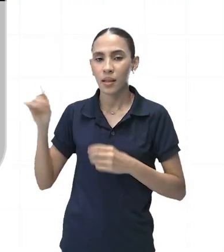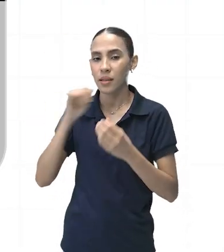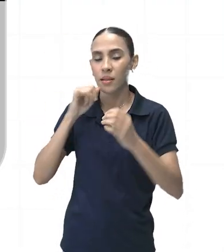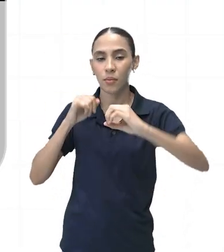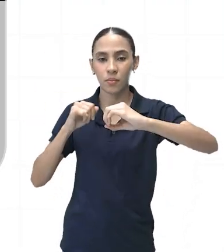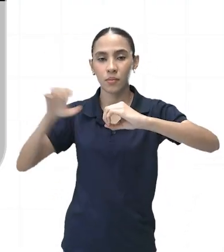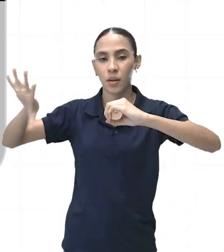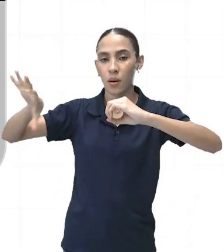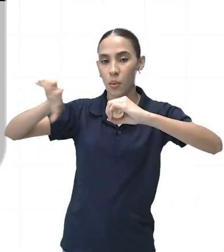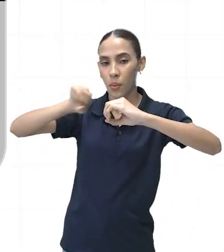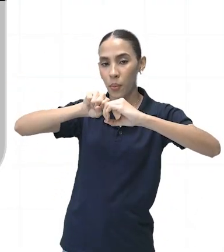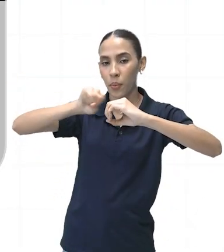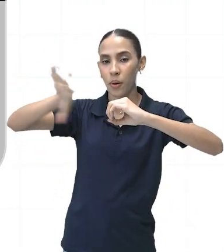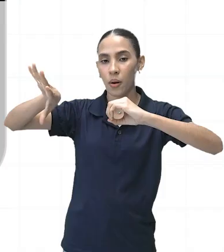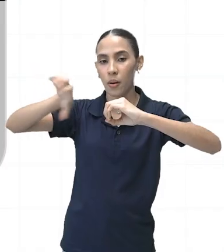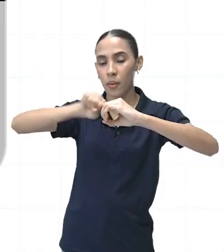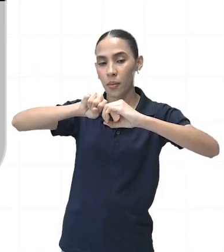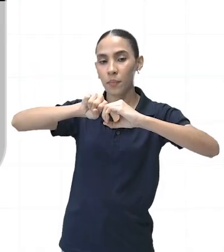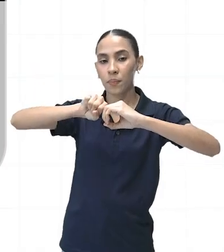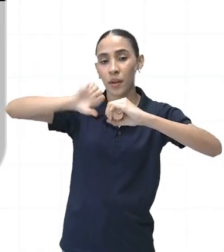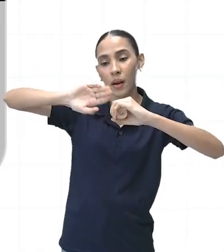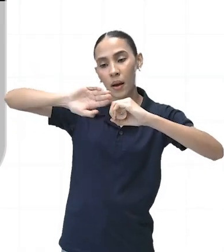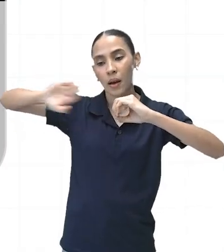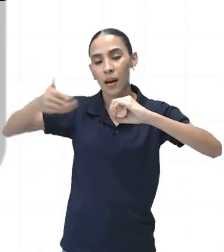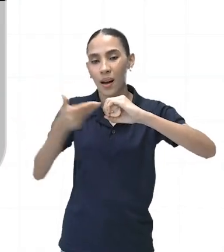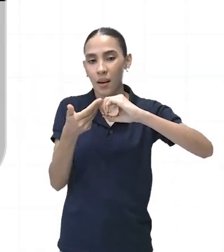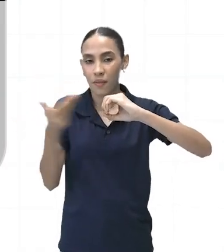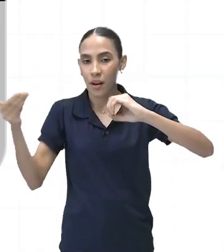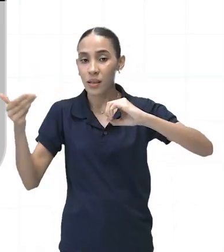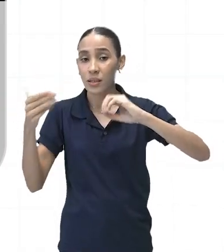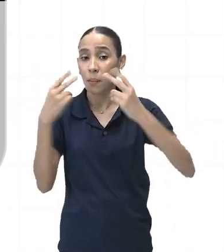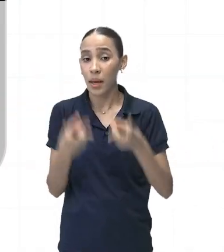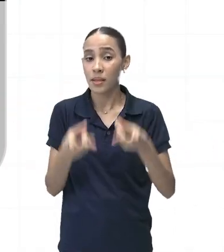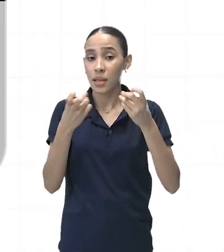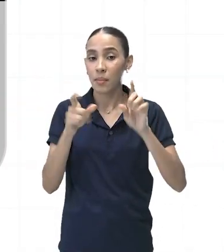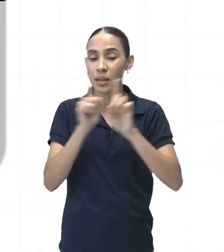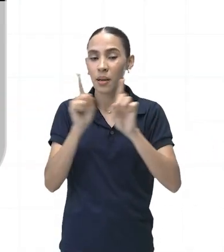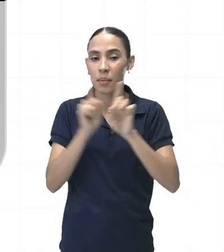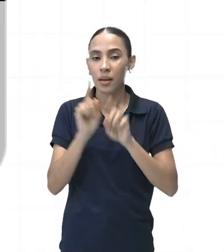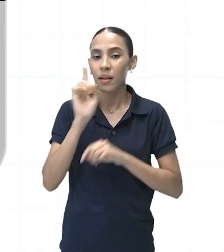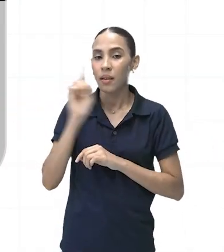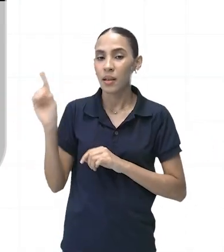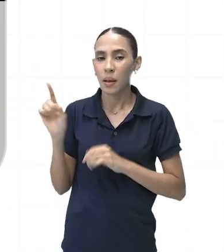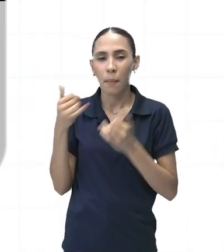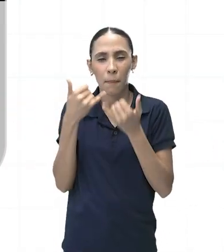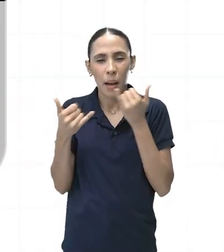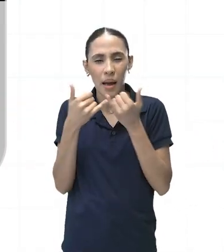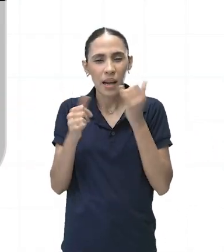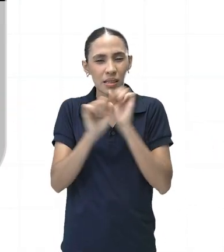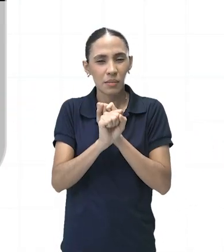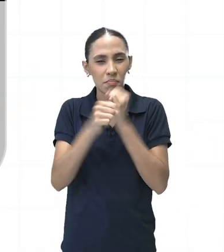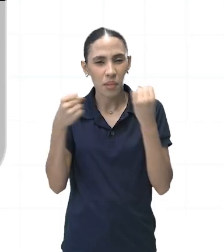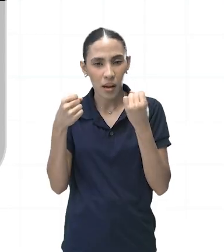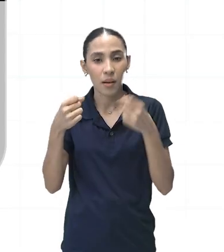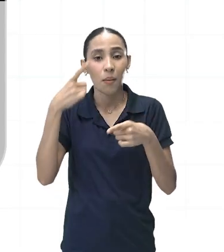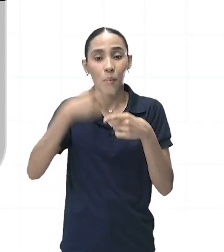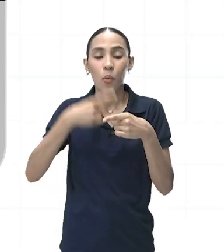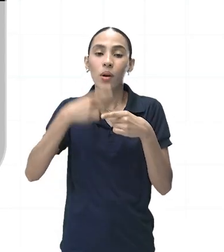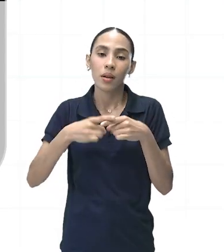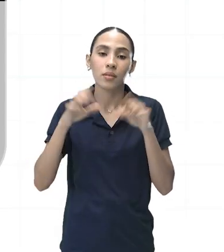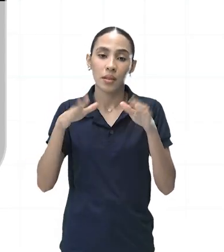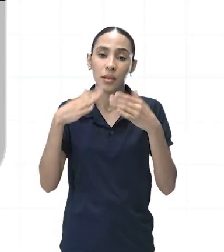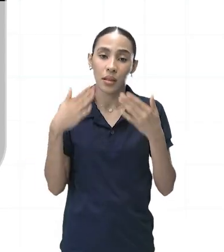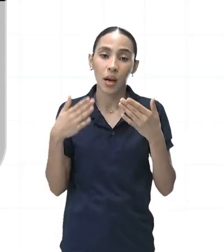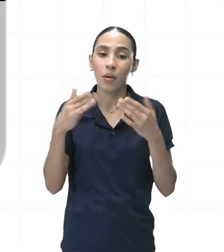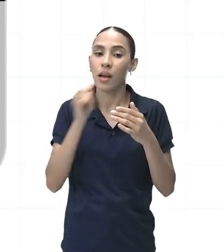perceber? A gente consegue visualizar que esse campo magnético aqui, ele aparece deformado. Por quê? Justamente